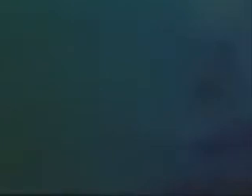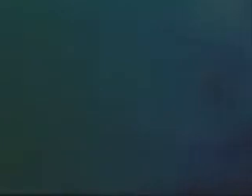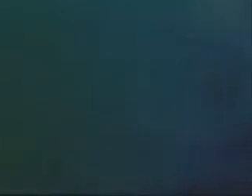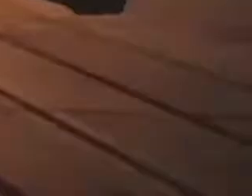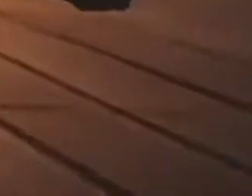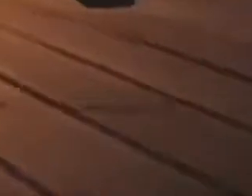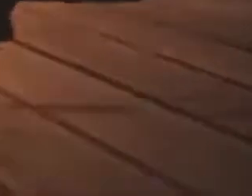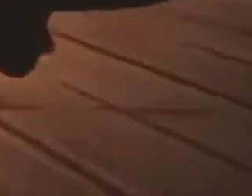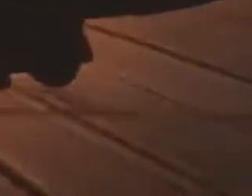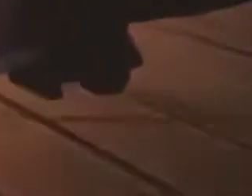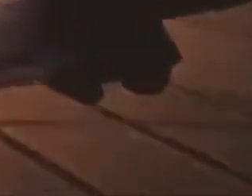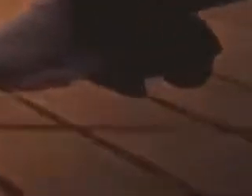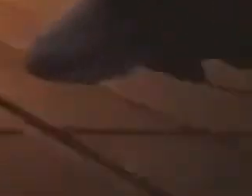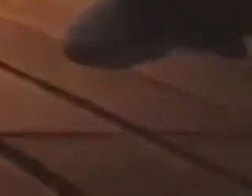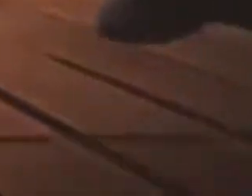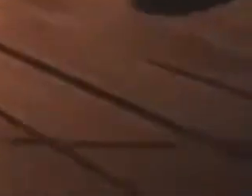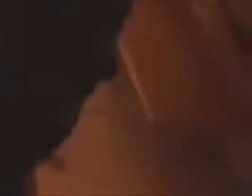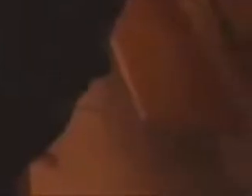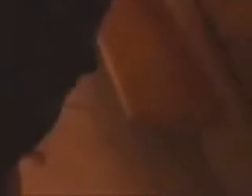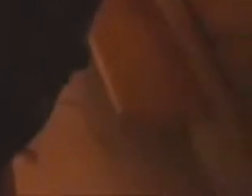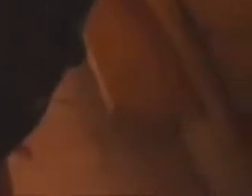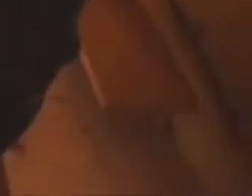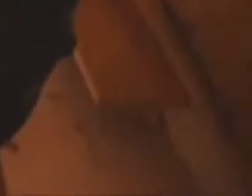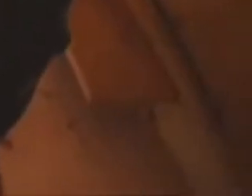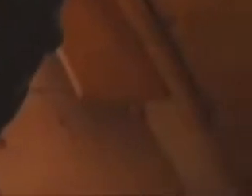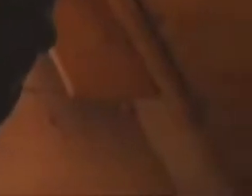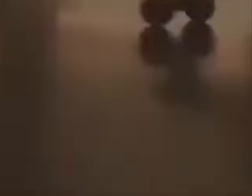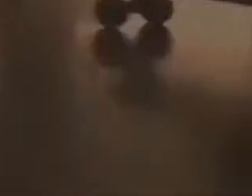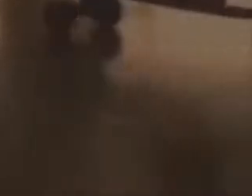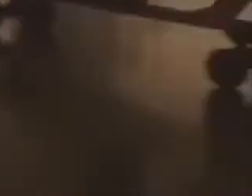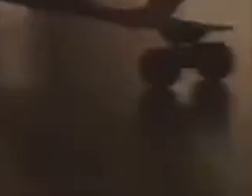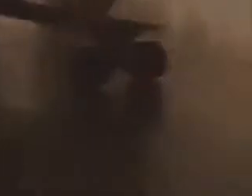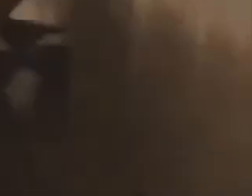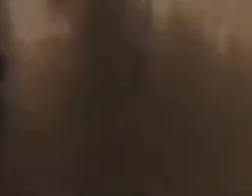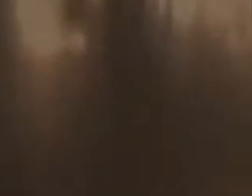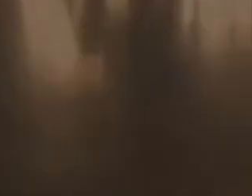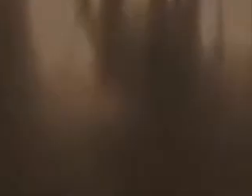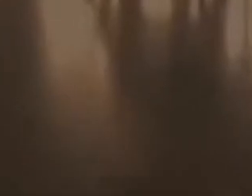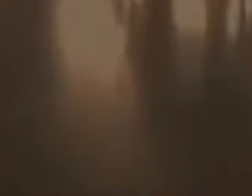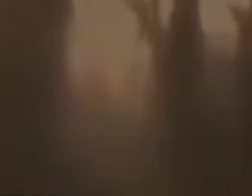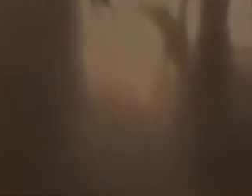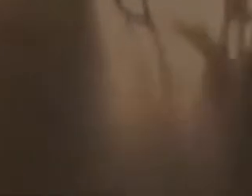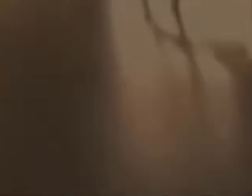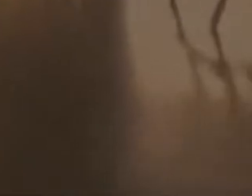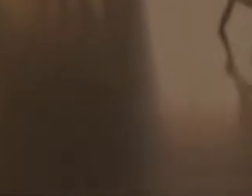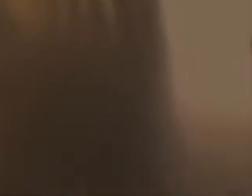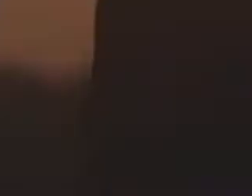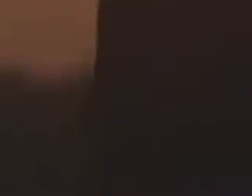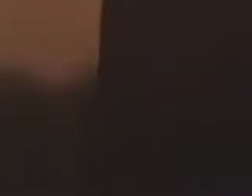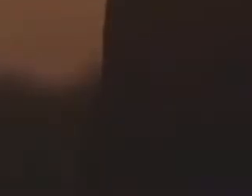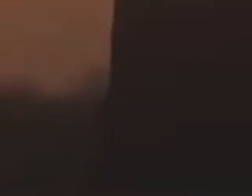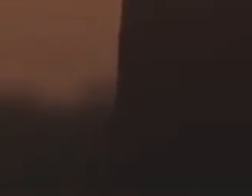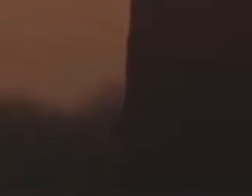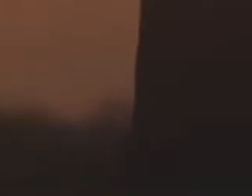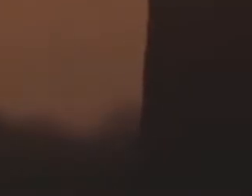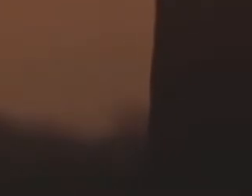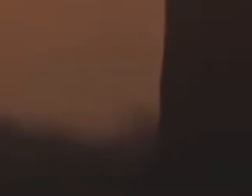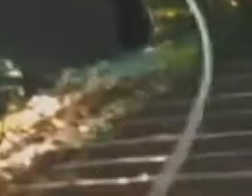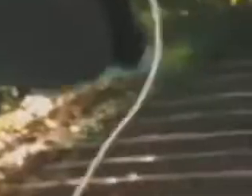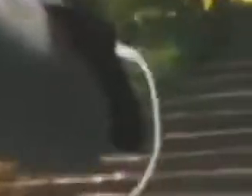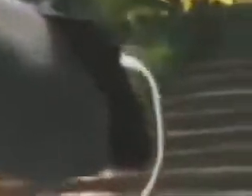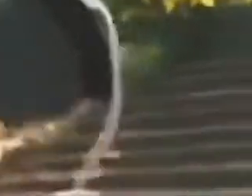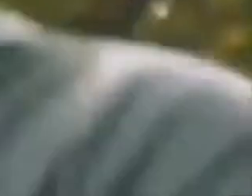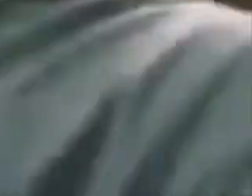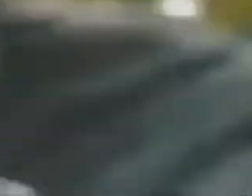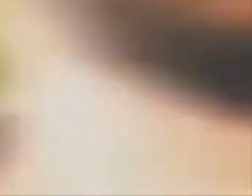Muito se fala sobre transformar o mundo, mas você está pronto para realmente fazer isso acontecer? Transformar é agir,